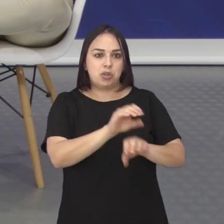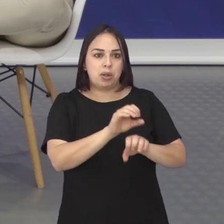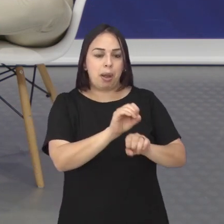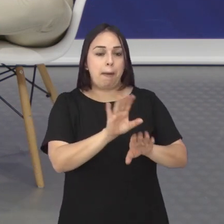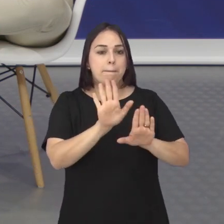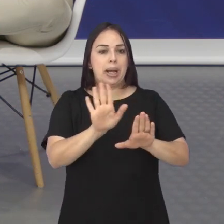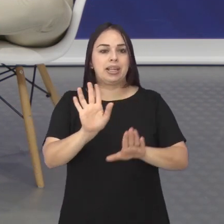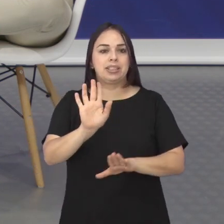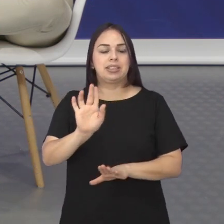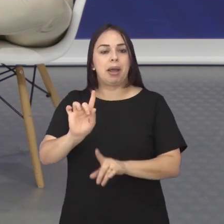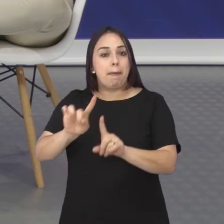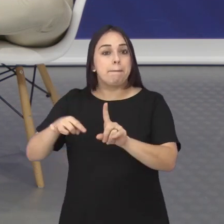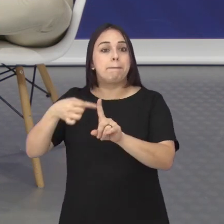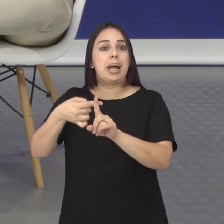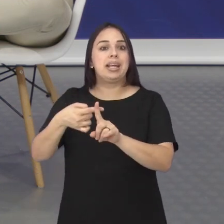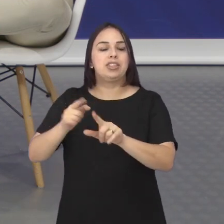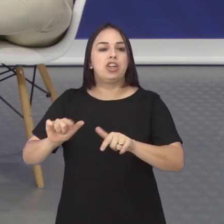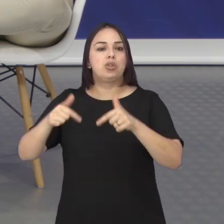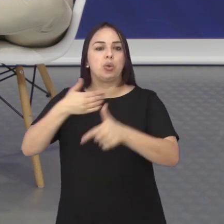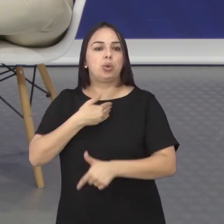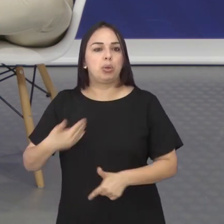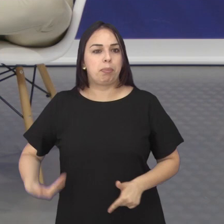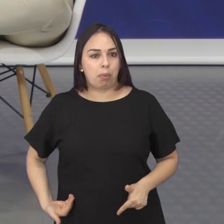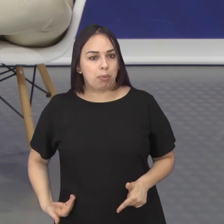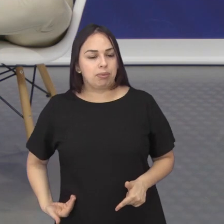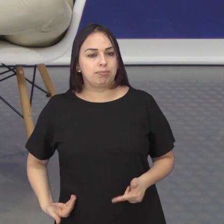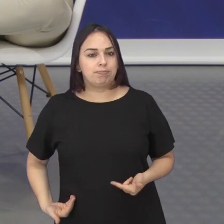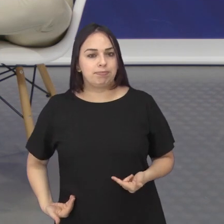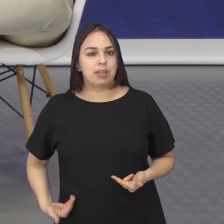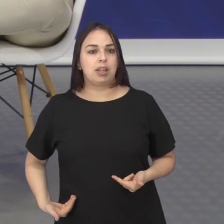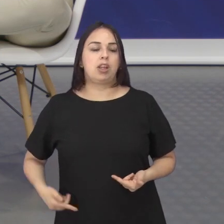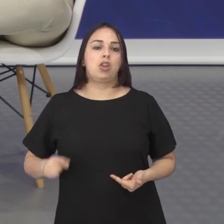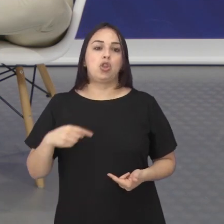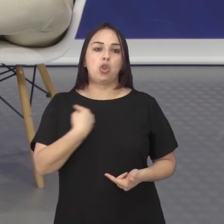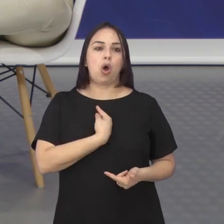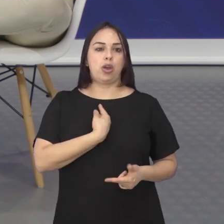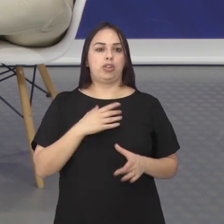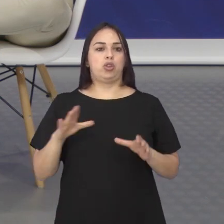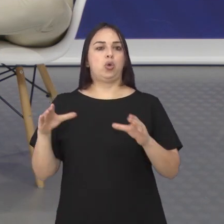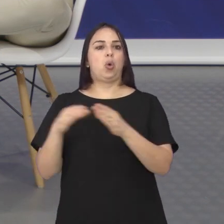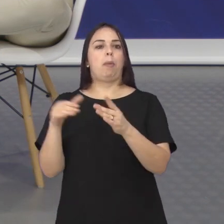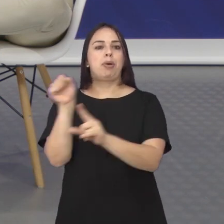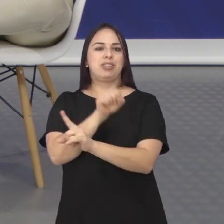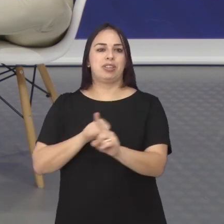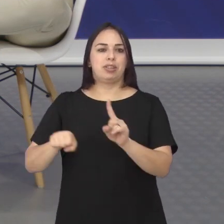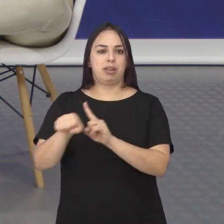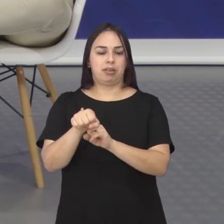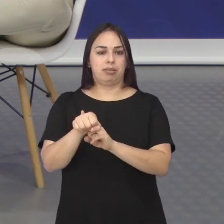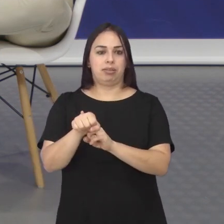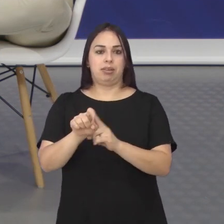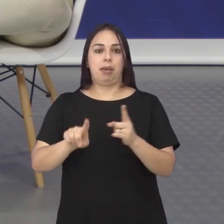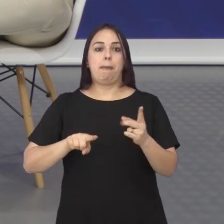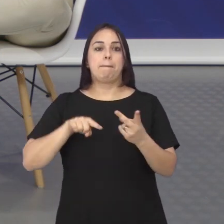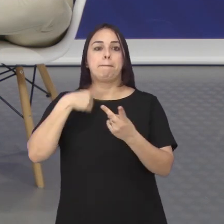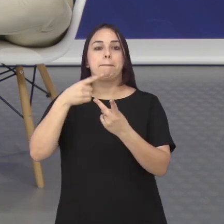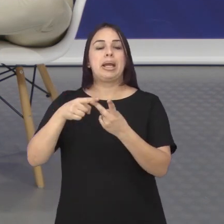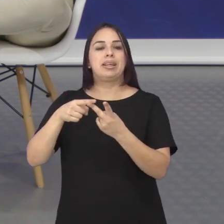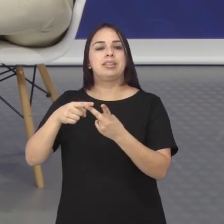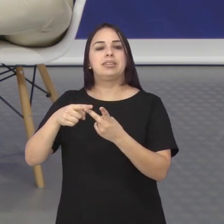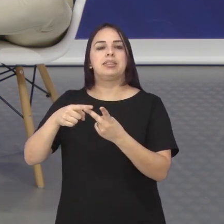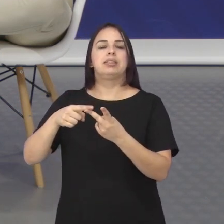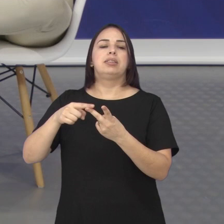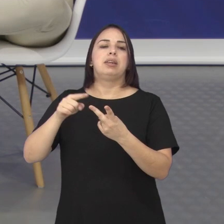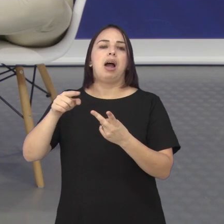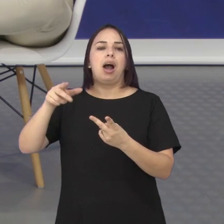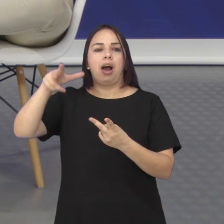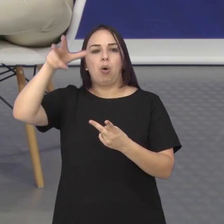de educação sem falar de políticas públicas também, né? Como que a gente, como sociedade, não só a iniciativa pública,